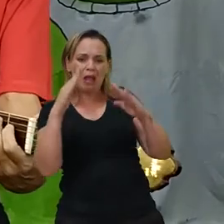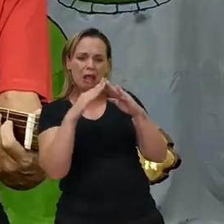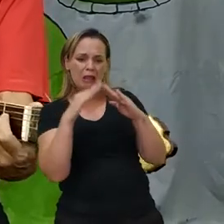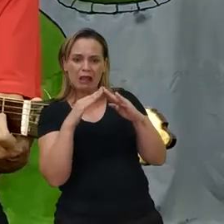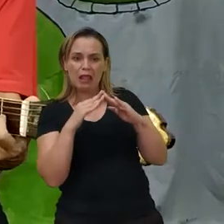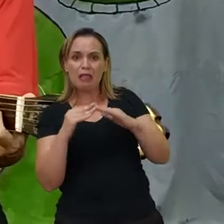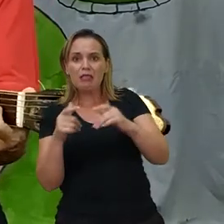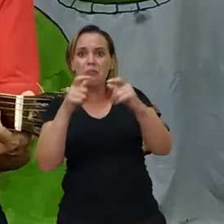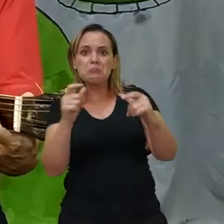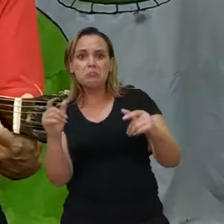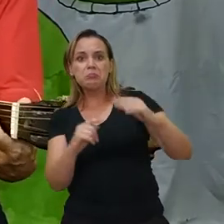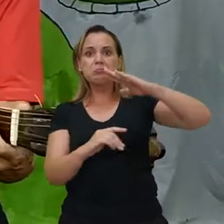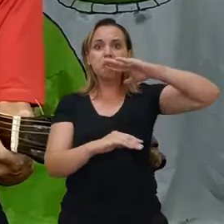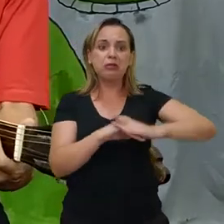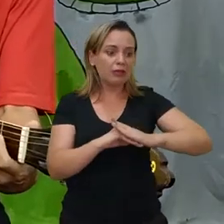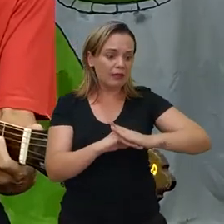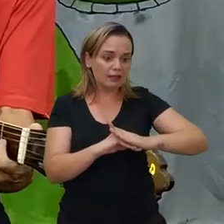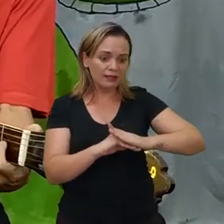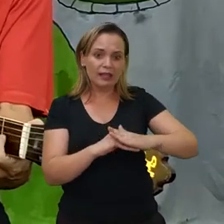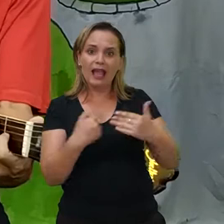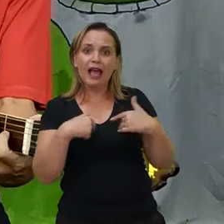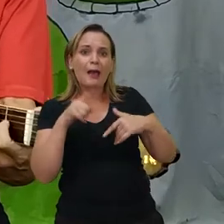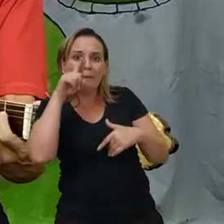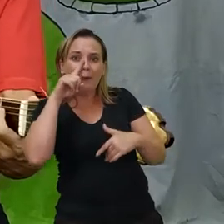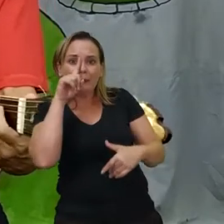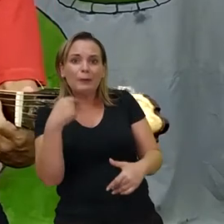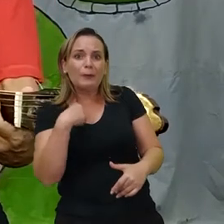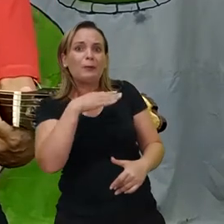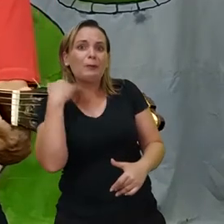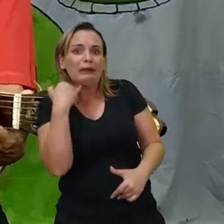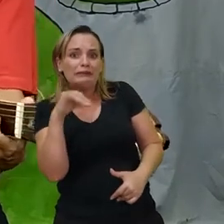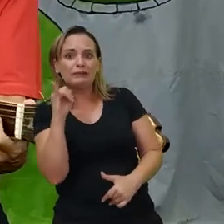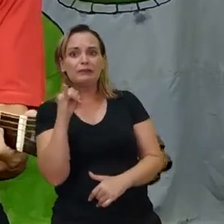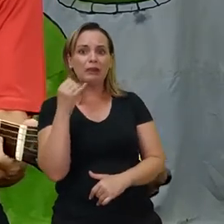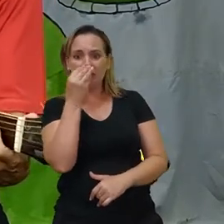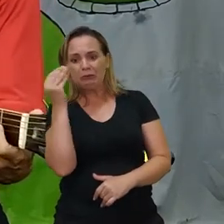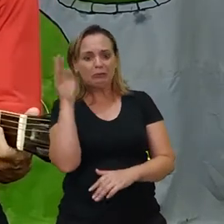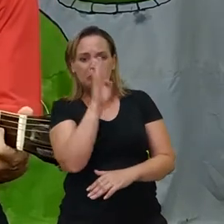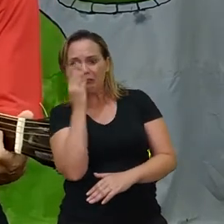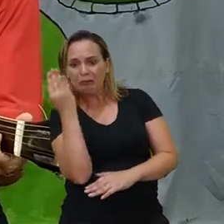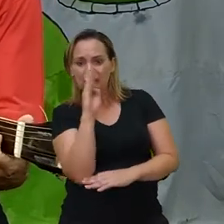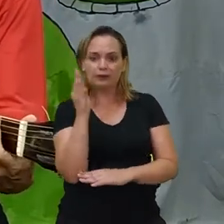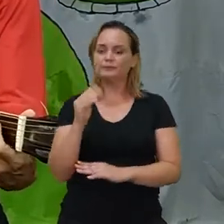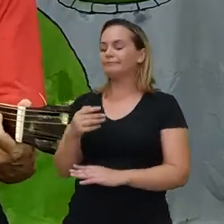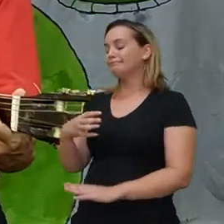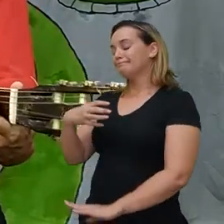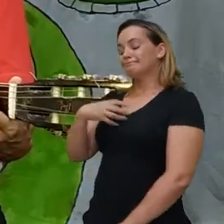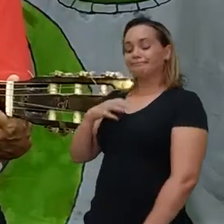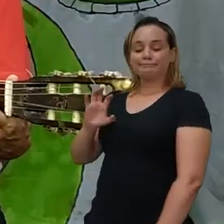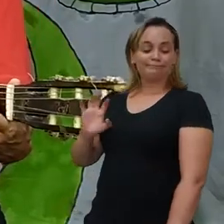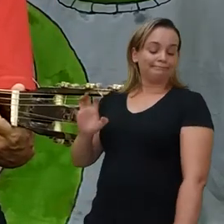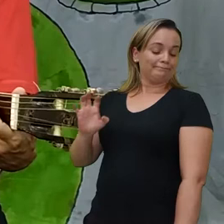colocou uma ratoeira. Veja só, posso morrer se eu der uma bobeira. Sinto muito, seu